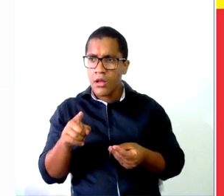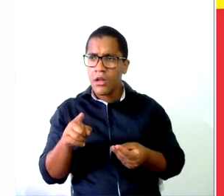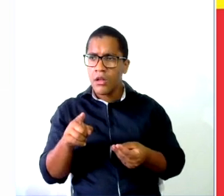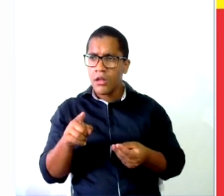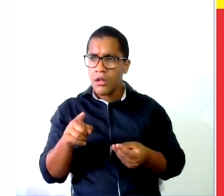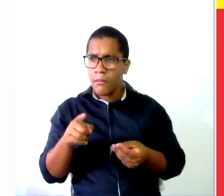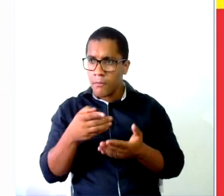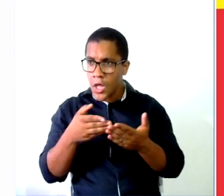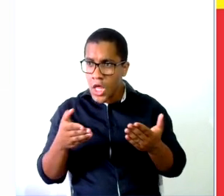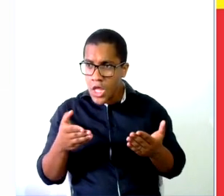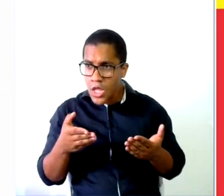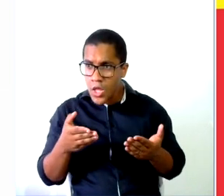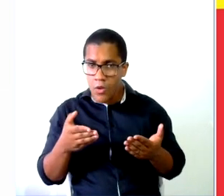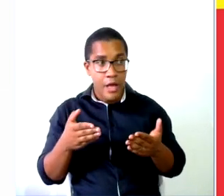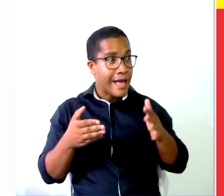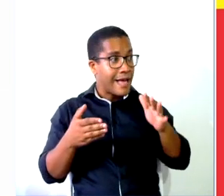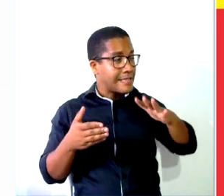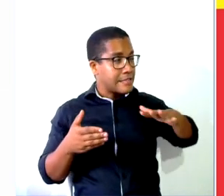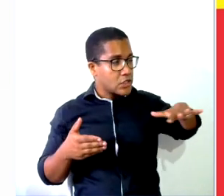Um grande exemplo.